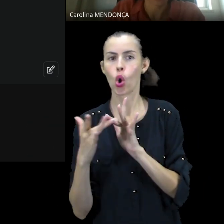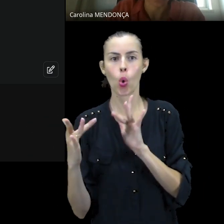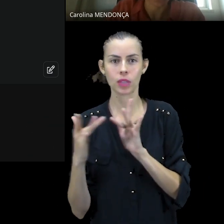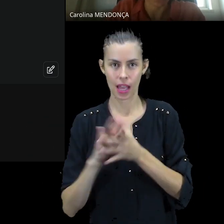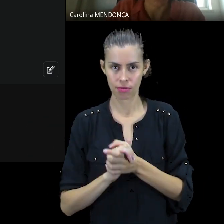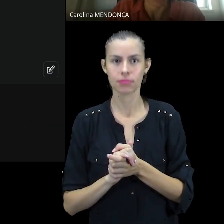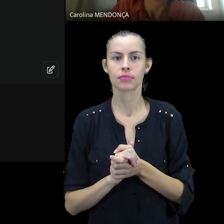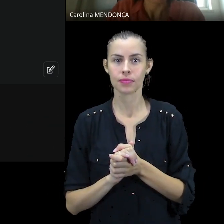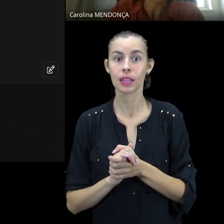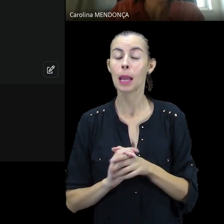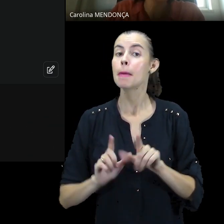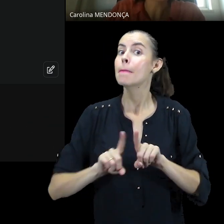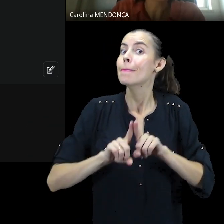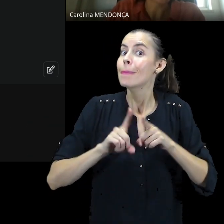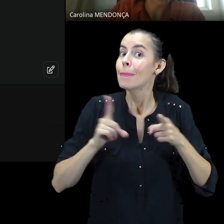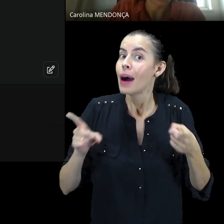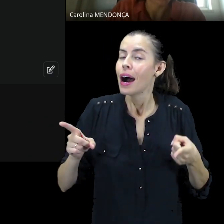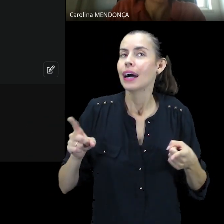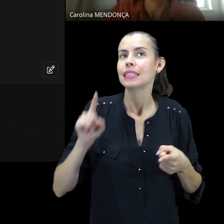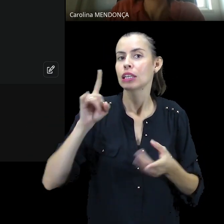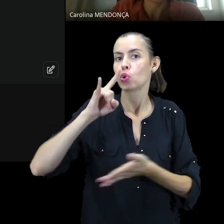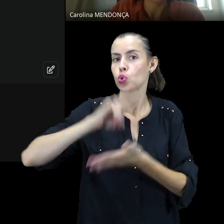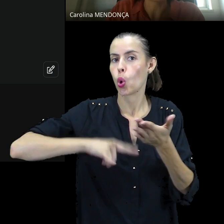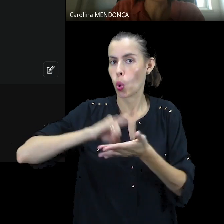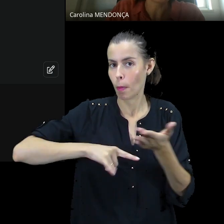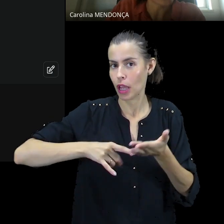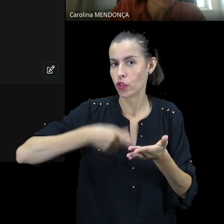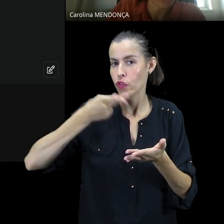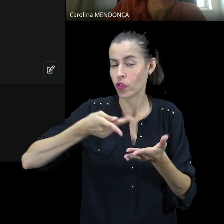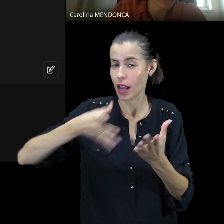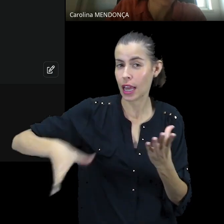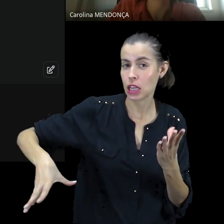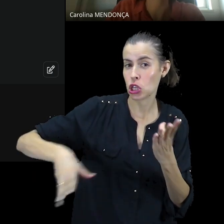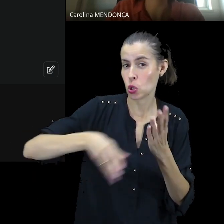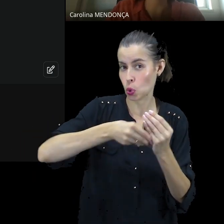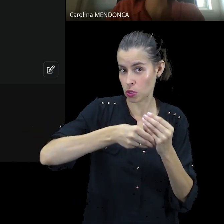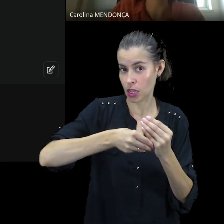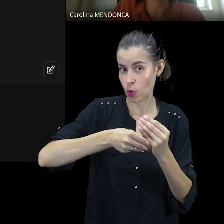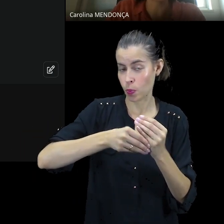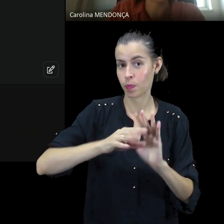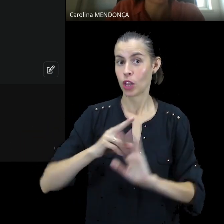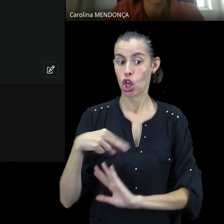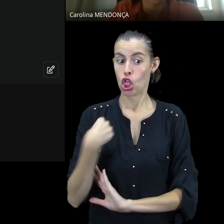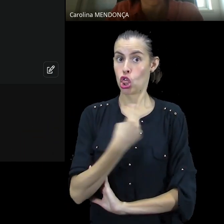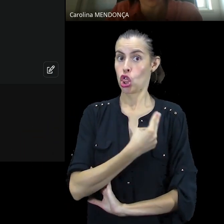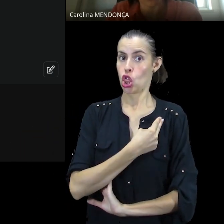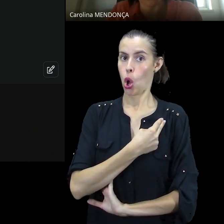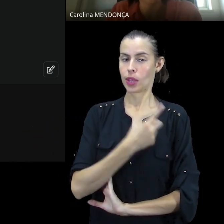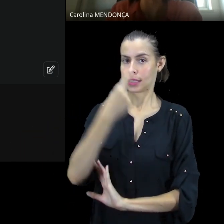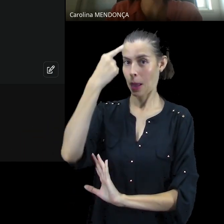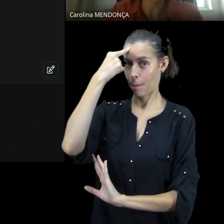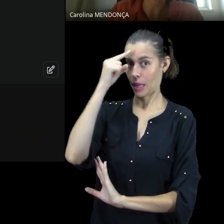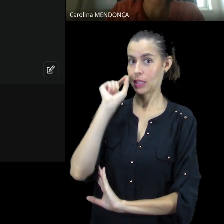amplo, digamos assim. Mas no sentido estrito da curricularização da extensão, ou seja, da inclusão da extensão no